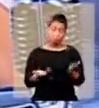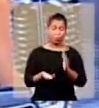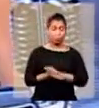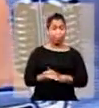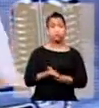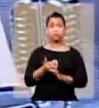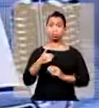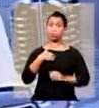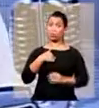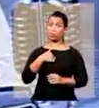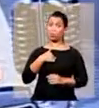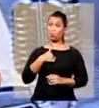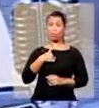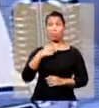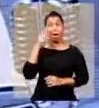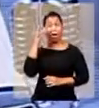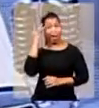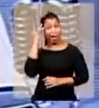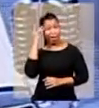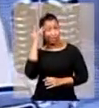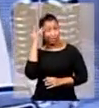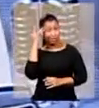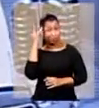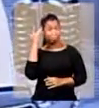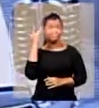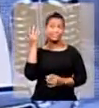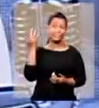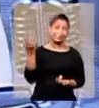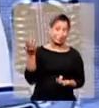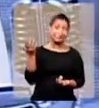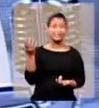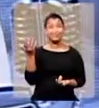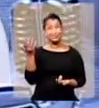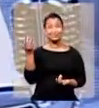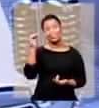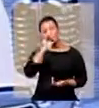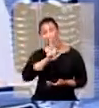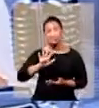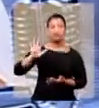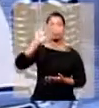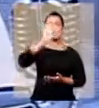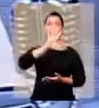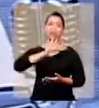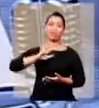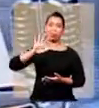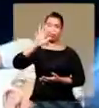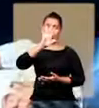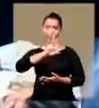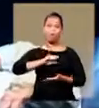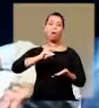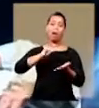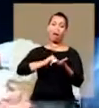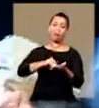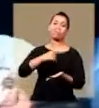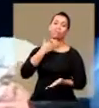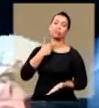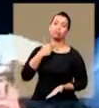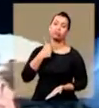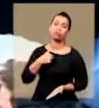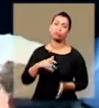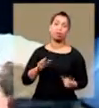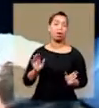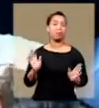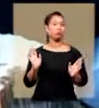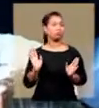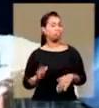seja geral a questão da má-fé. Eu não entendo isso. Eu entendo que é o desconhecimento. Até mesmo